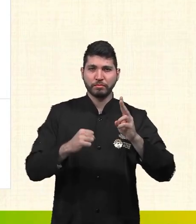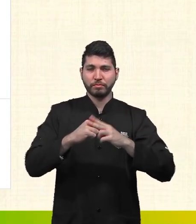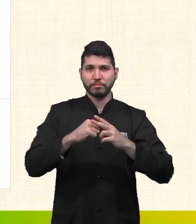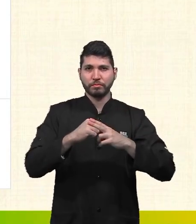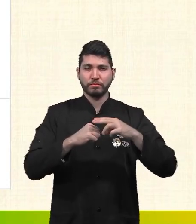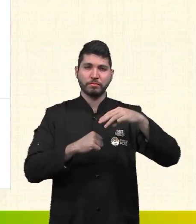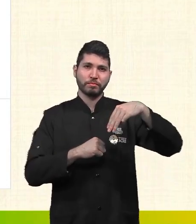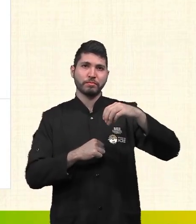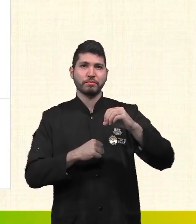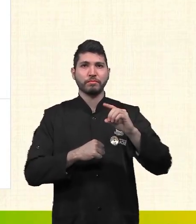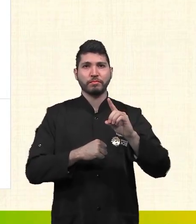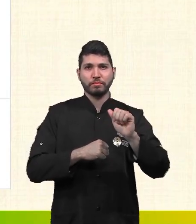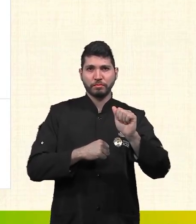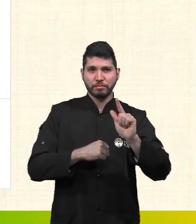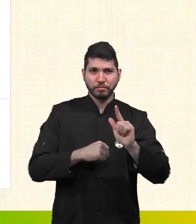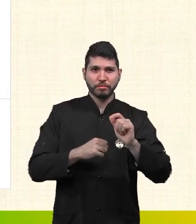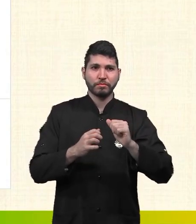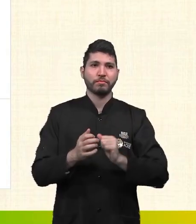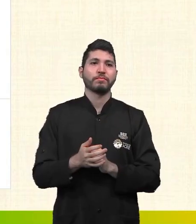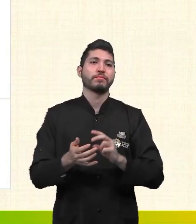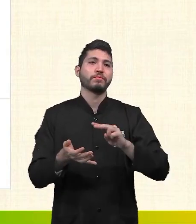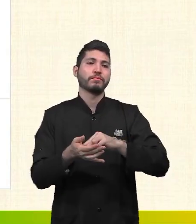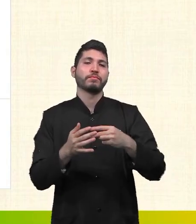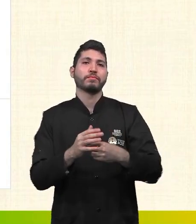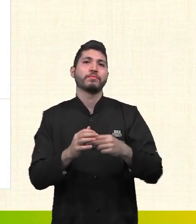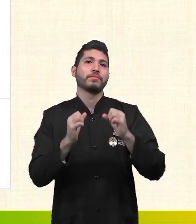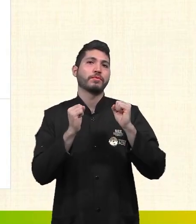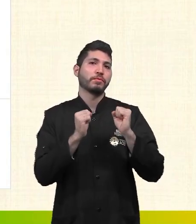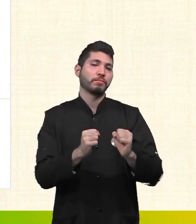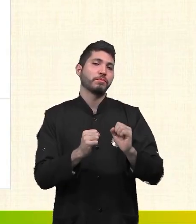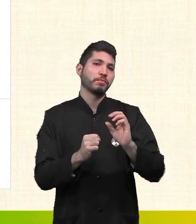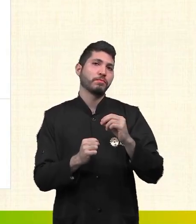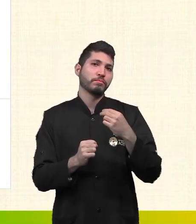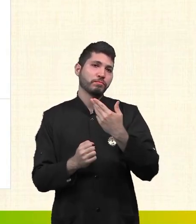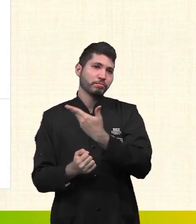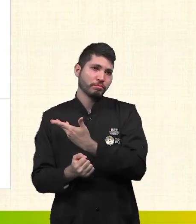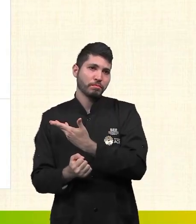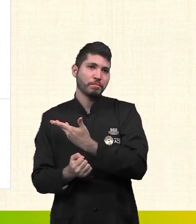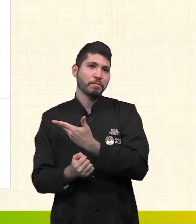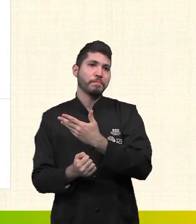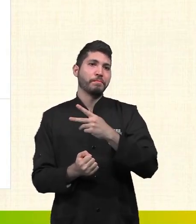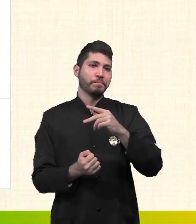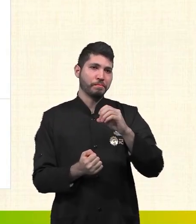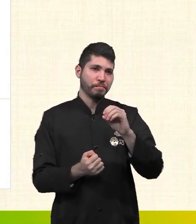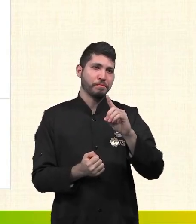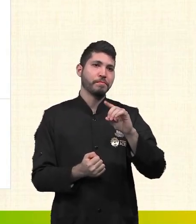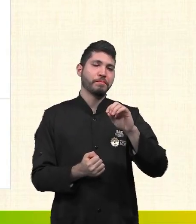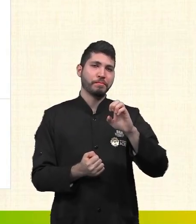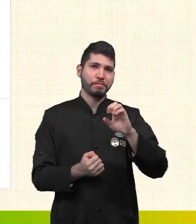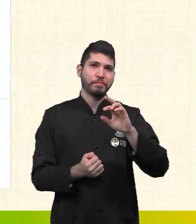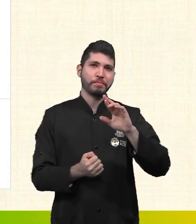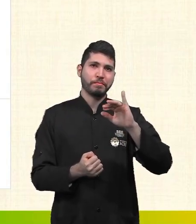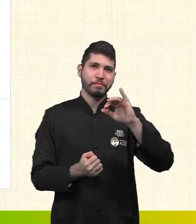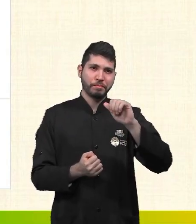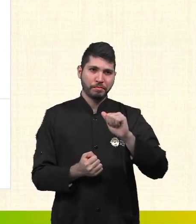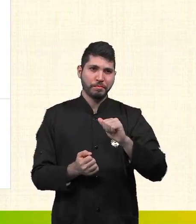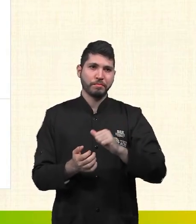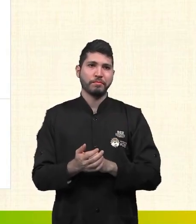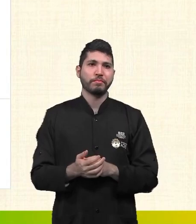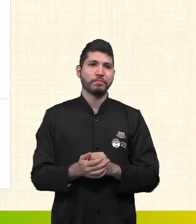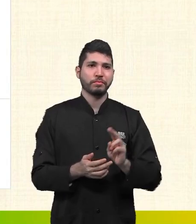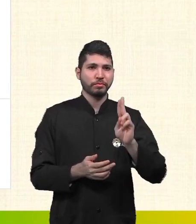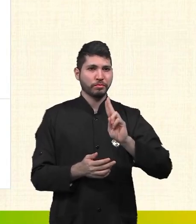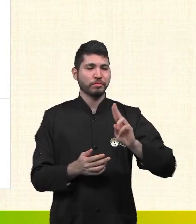modal. Ele vai significar pode ou poderia. O uso dele vai expressar um